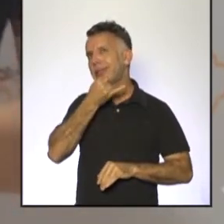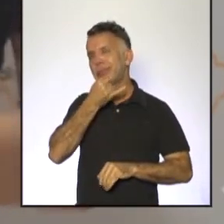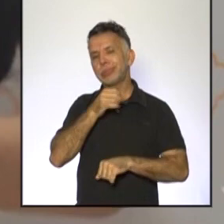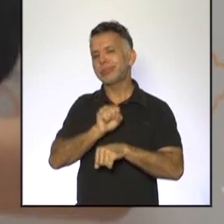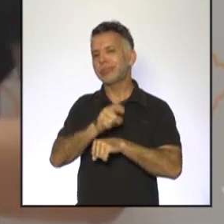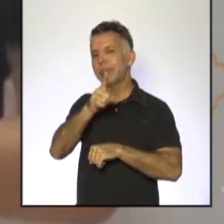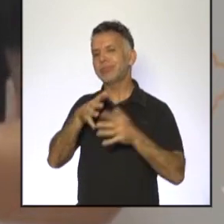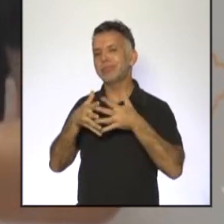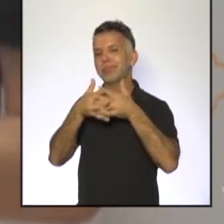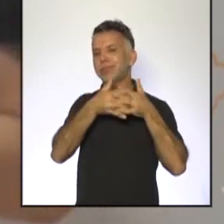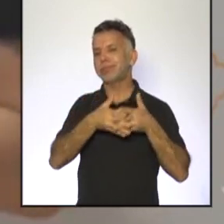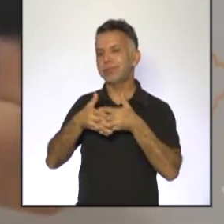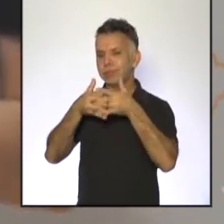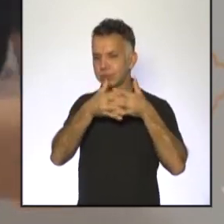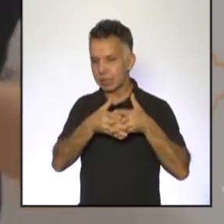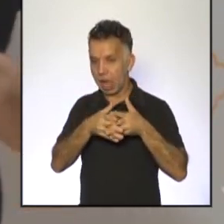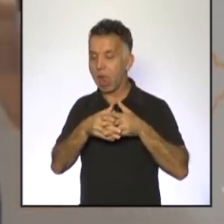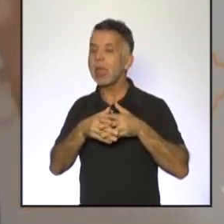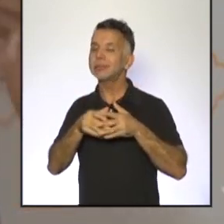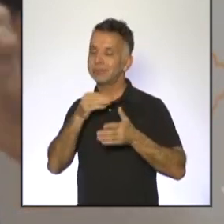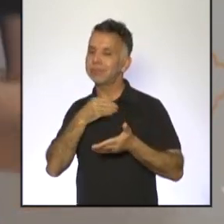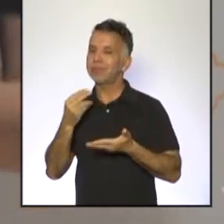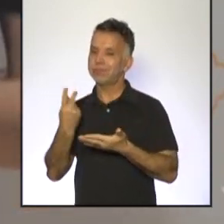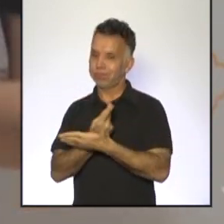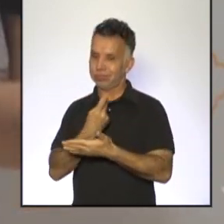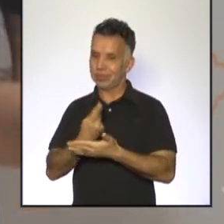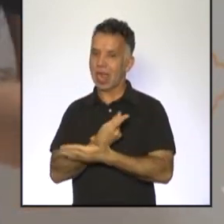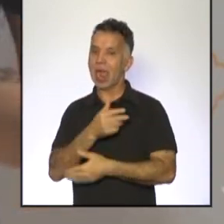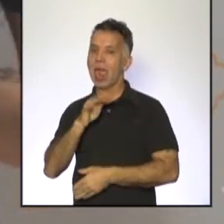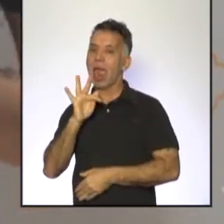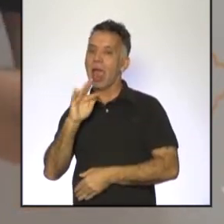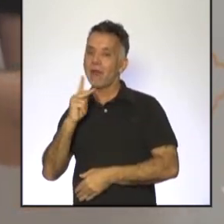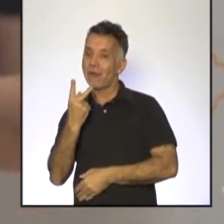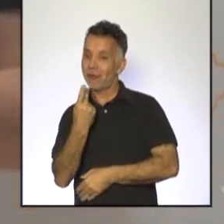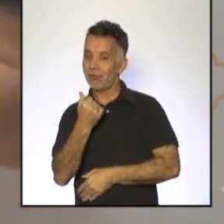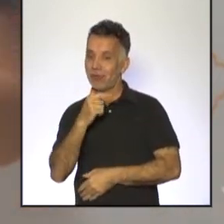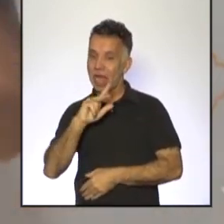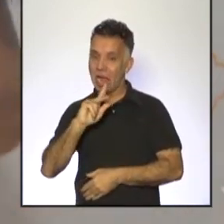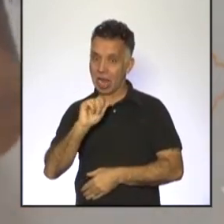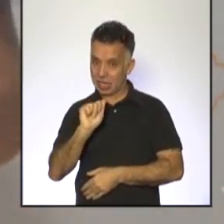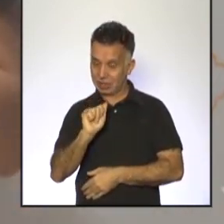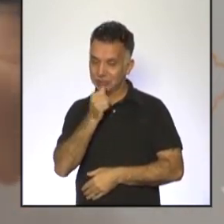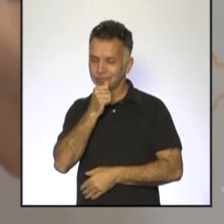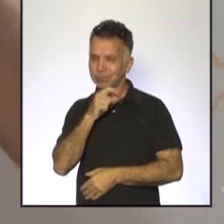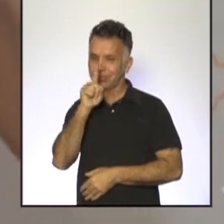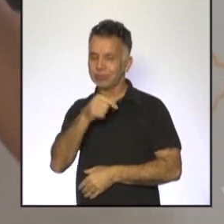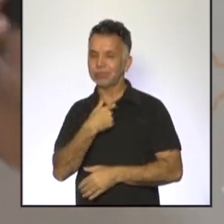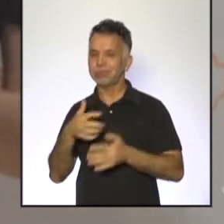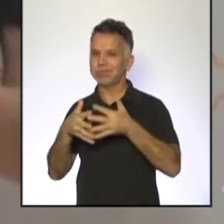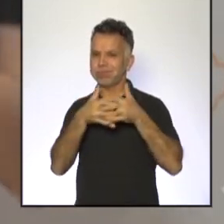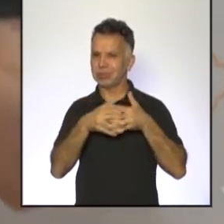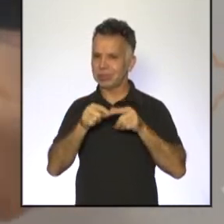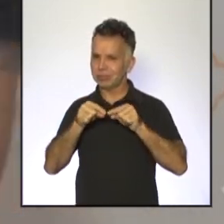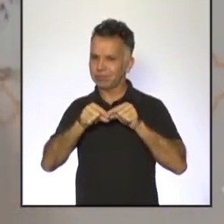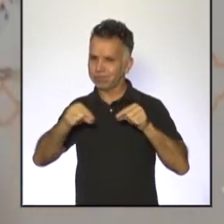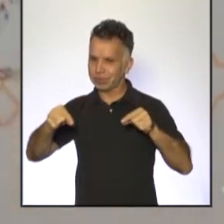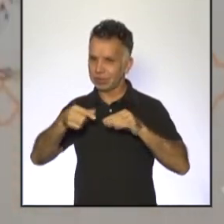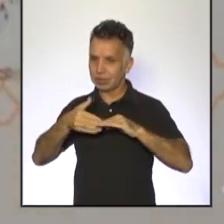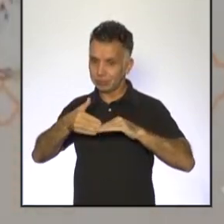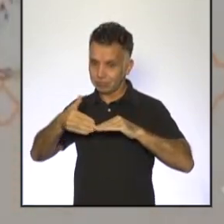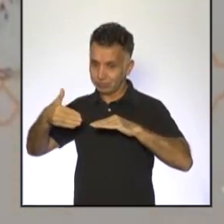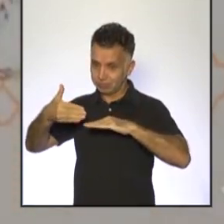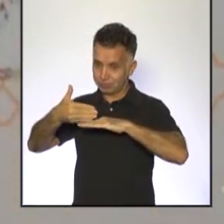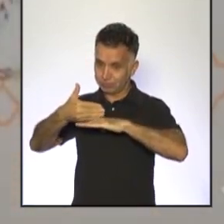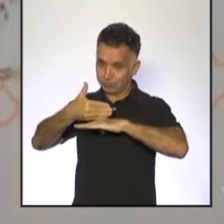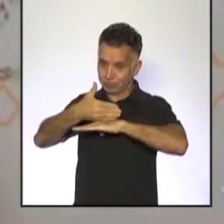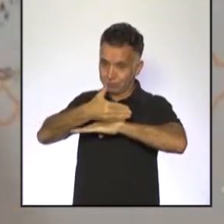Califórnia, pela falha de San Andreas, uma falha voltada ao limite tangencial, uma falha transformante, associada ao limite